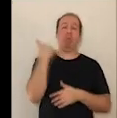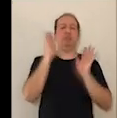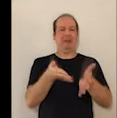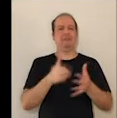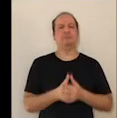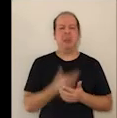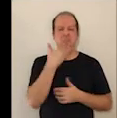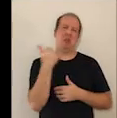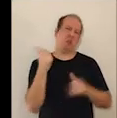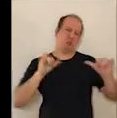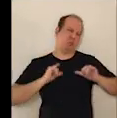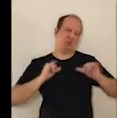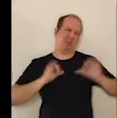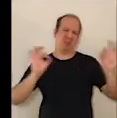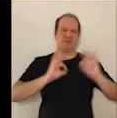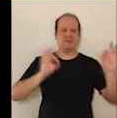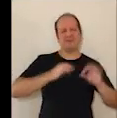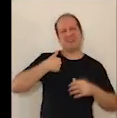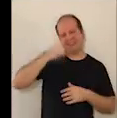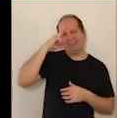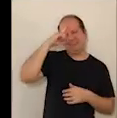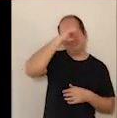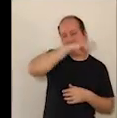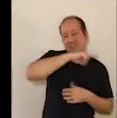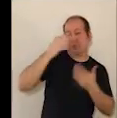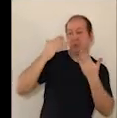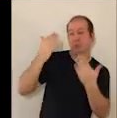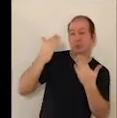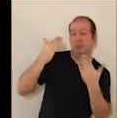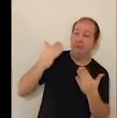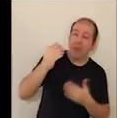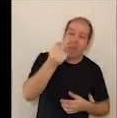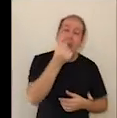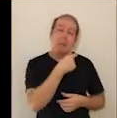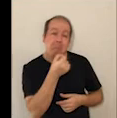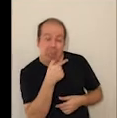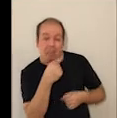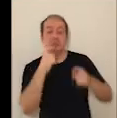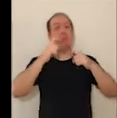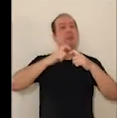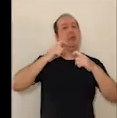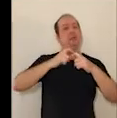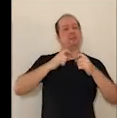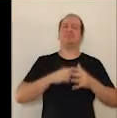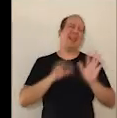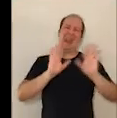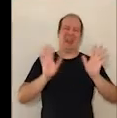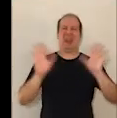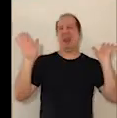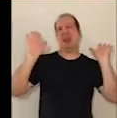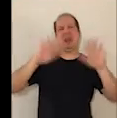sofrendo? Isso vai ser difícil, mestre Corvino, meu amo. Desconfia muito de remédios e médicos.